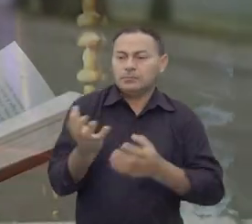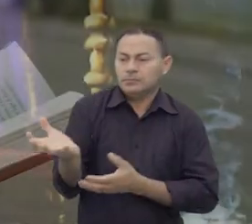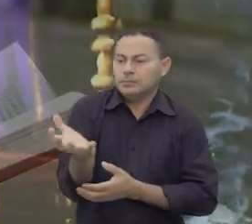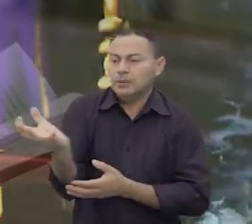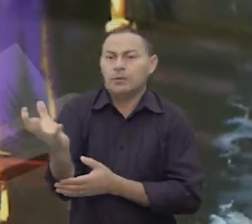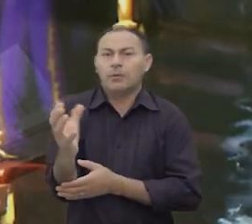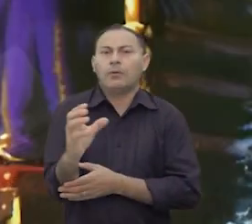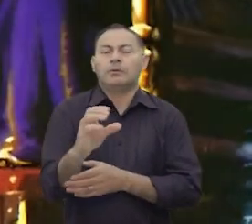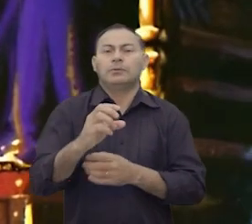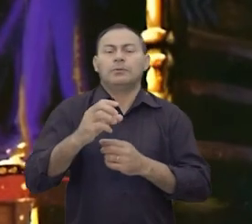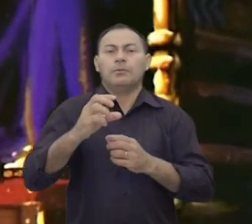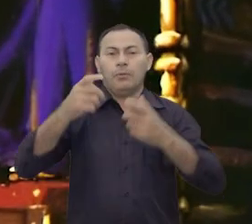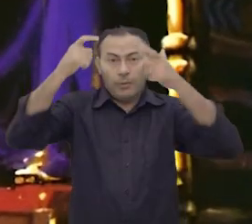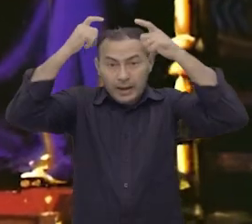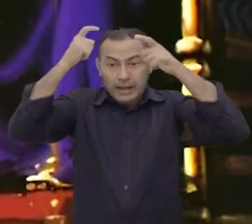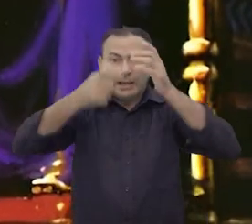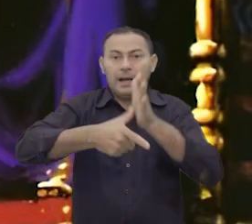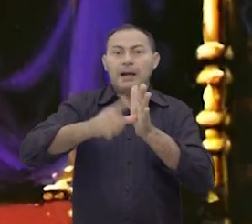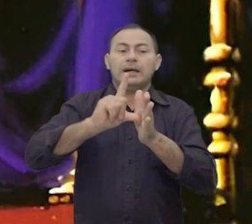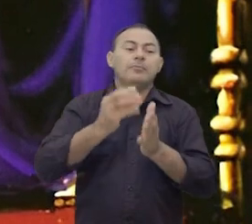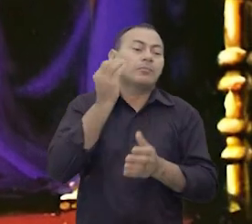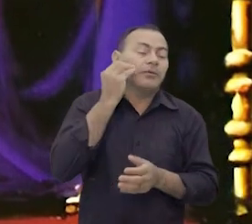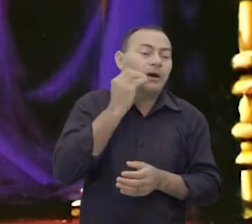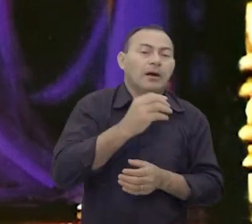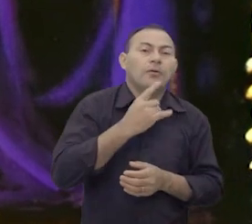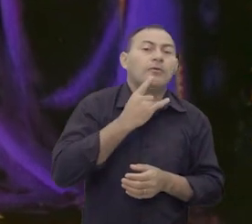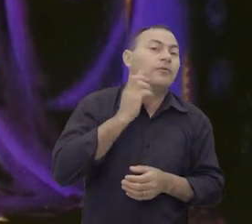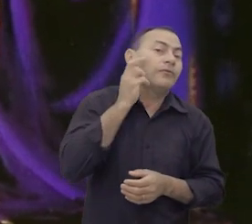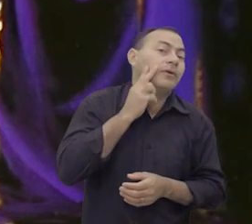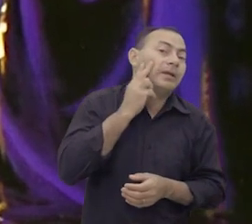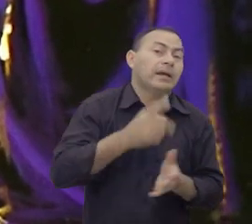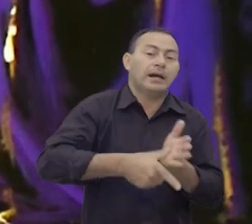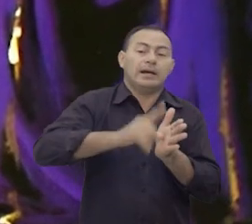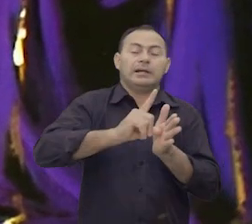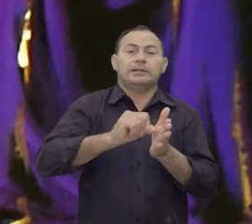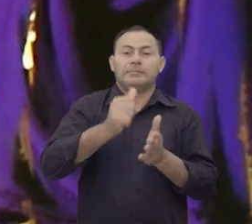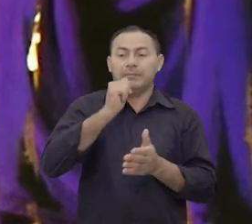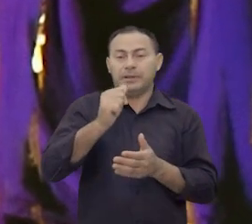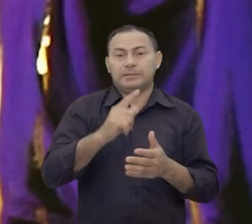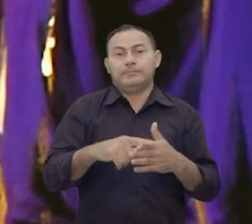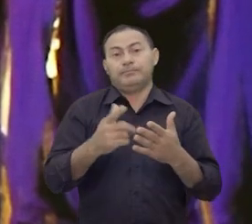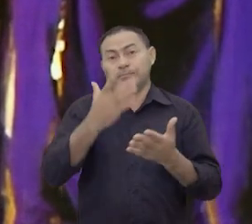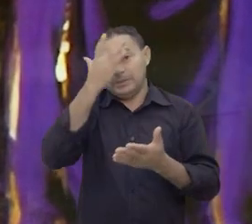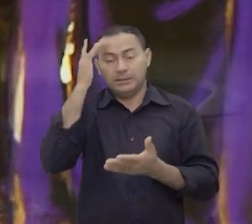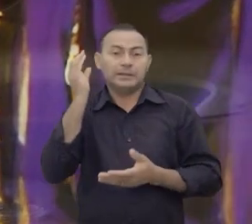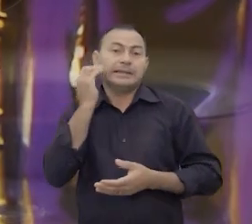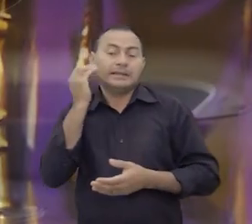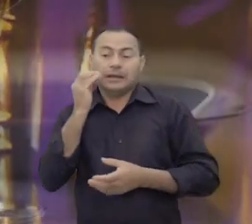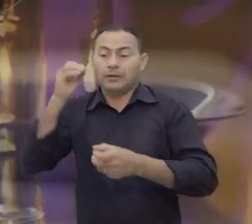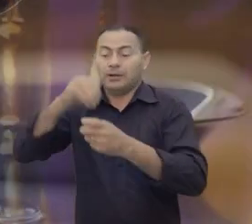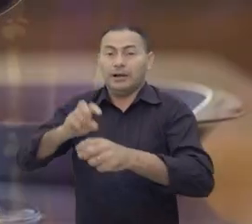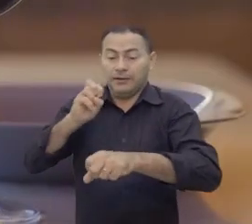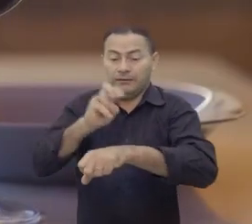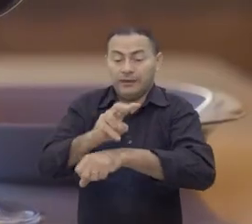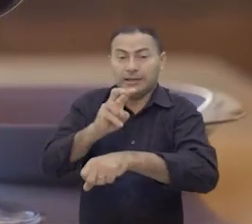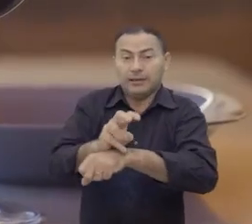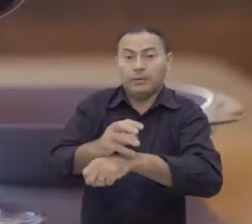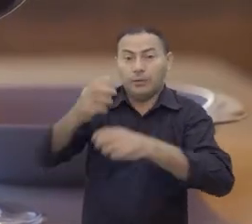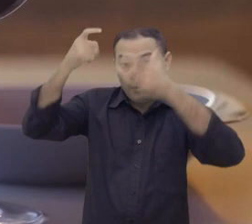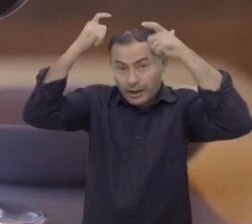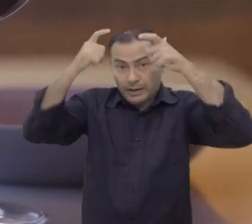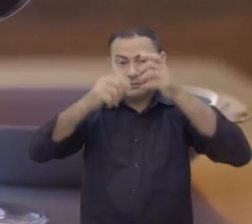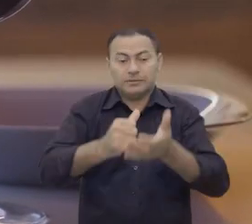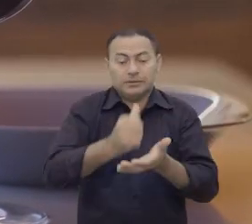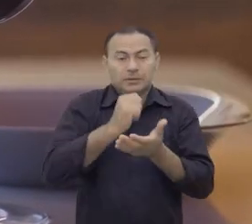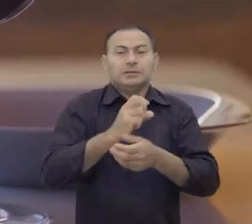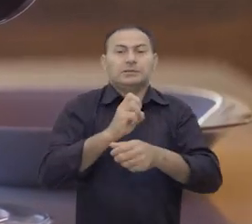de um rei, tinha que experimentar o vinho antes que o rei, bebesse aquele vinho. Se alguém tentasse envenenar o rei,